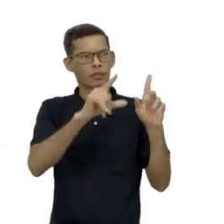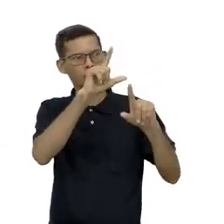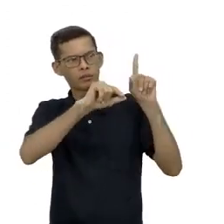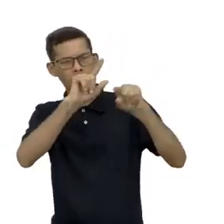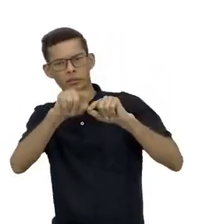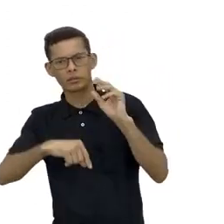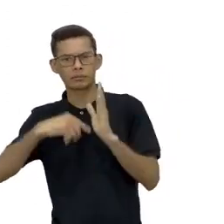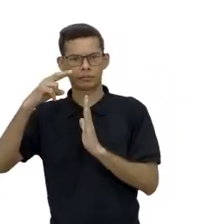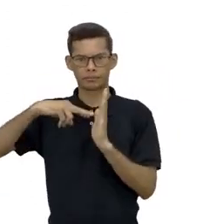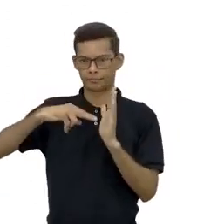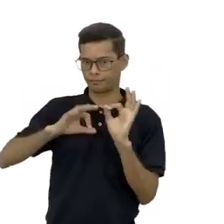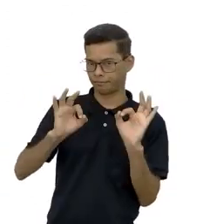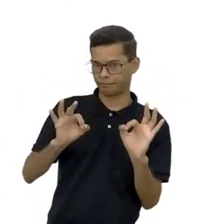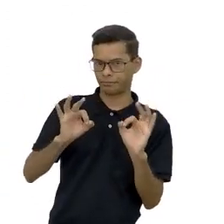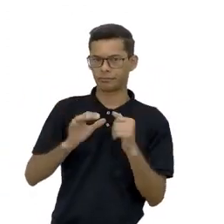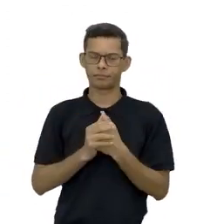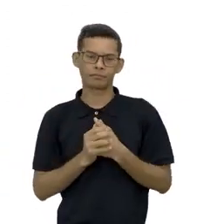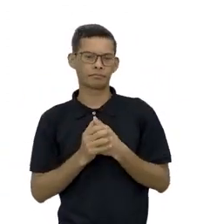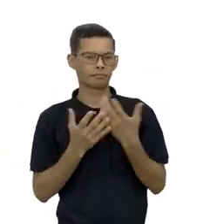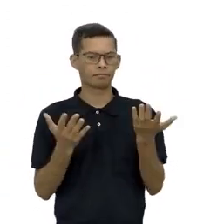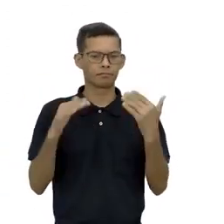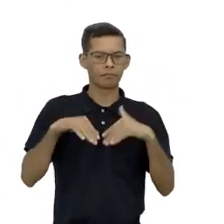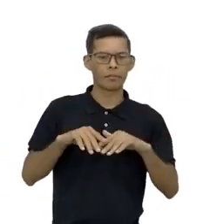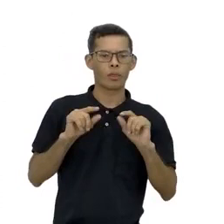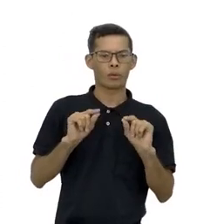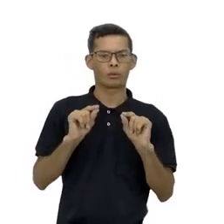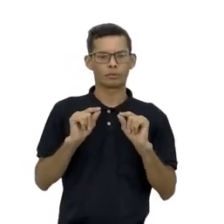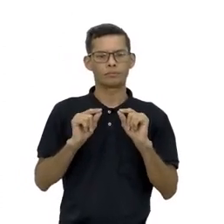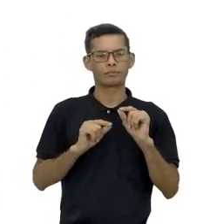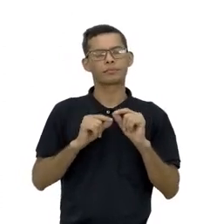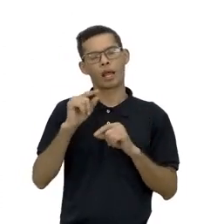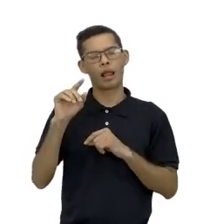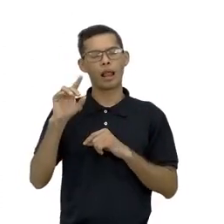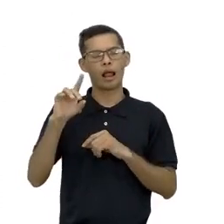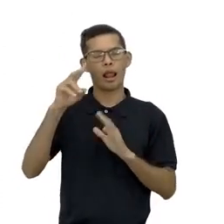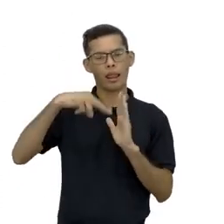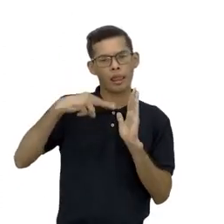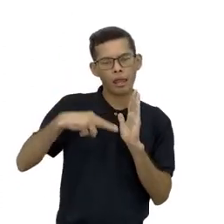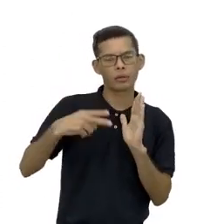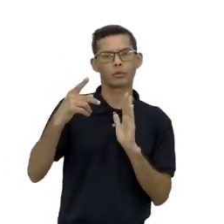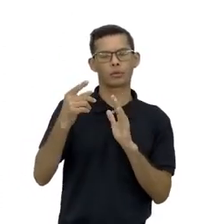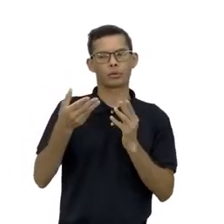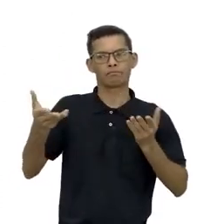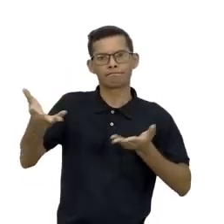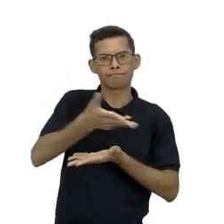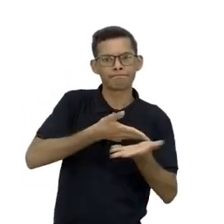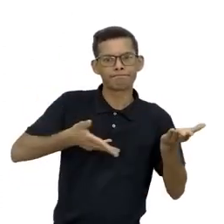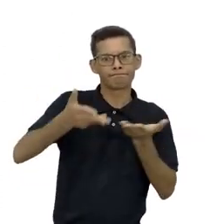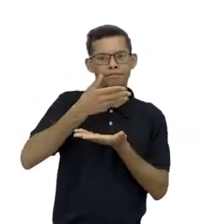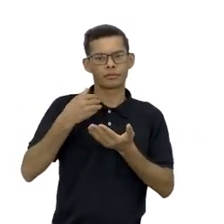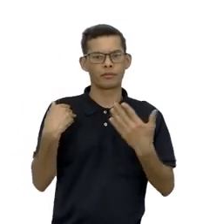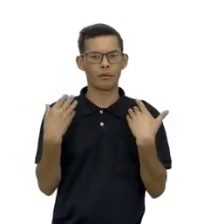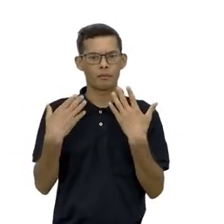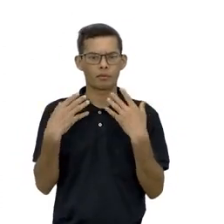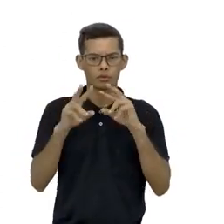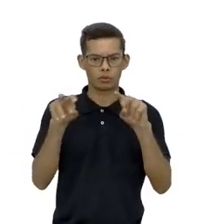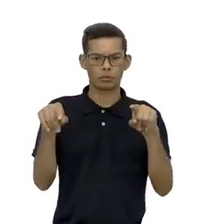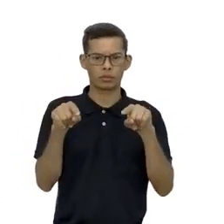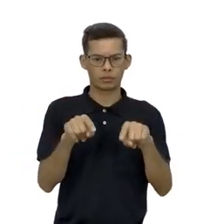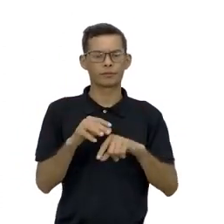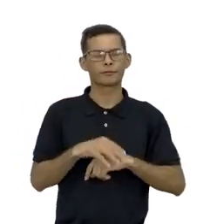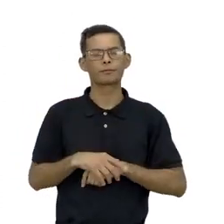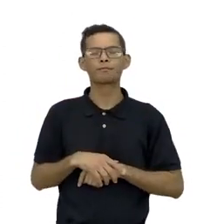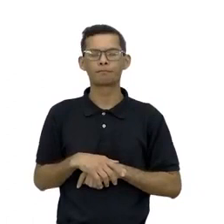da noite, ou da tarde, ou da manhã, a leitura colaborativa. Vamos falar sobre ela.